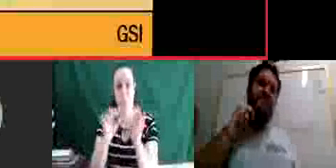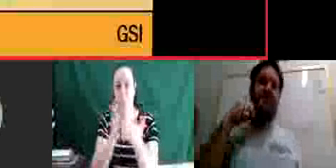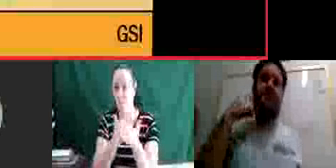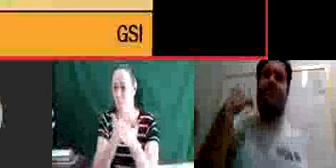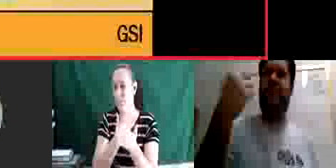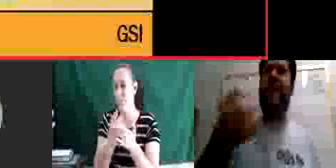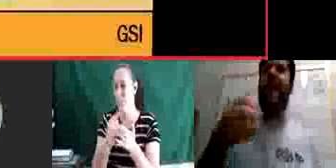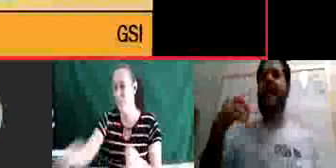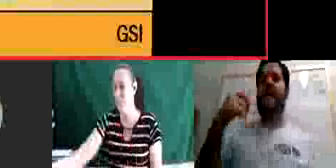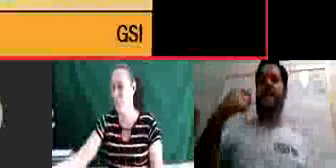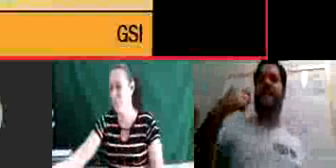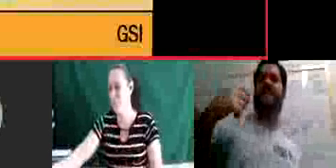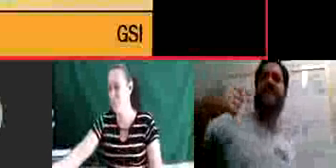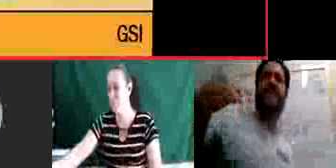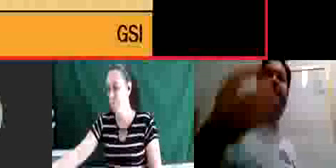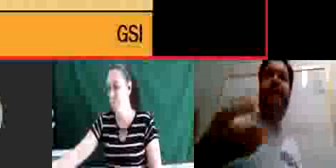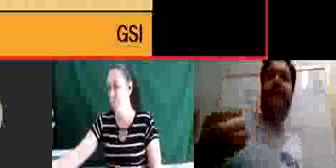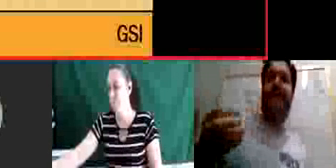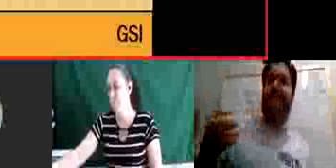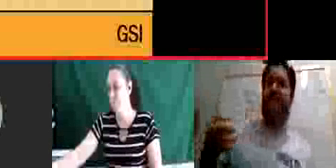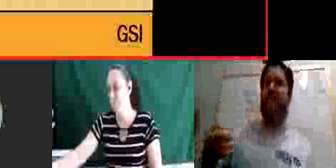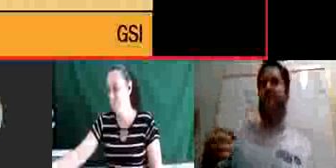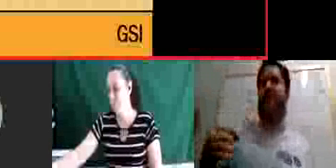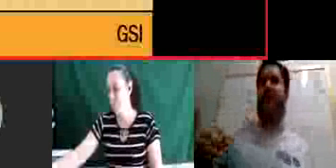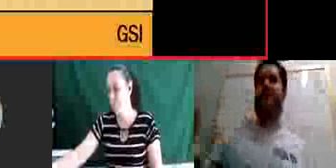que é o DNS. Estão vendo a minha tela aí?